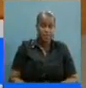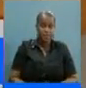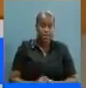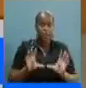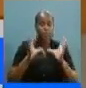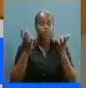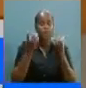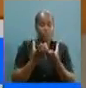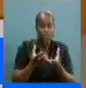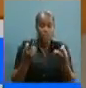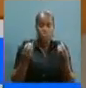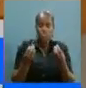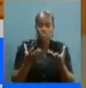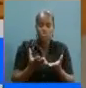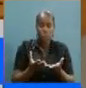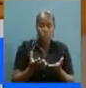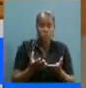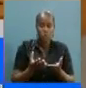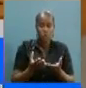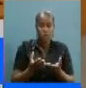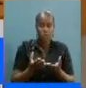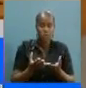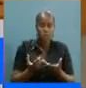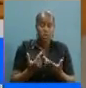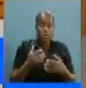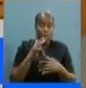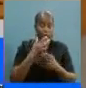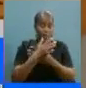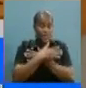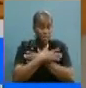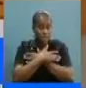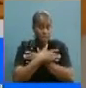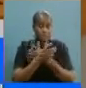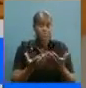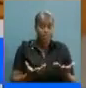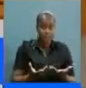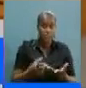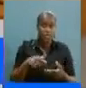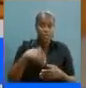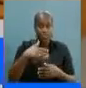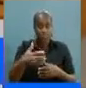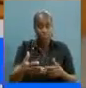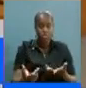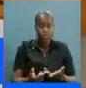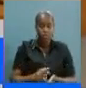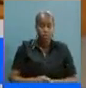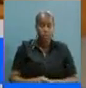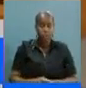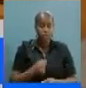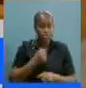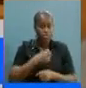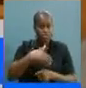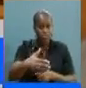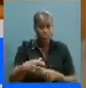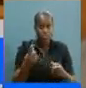formateu amizade, um base grande para talvez uma carreira futura. Só que foi uma das